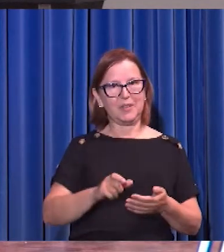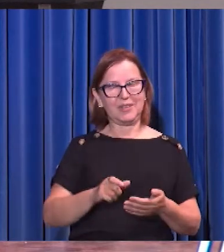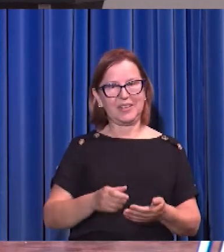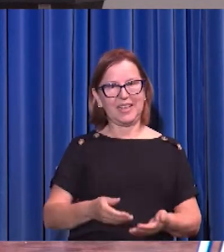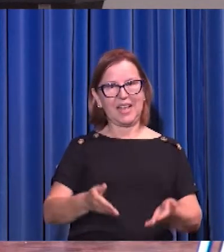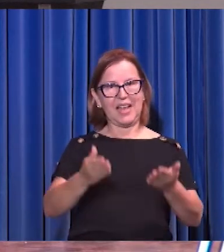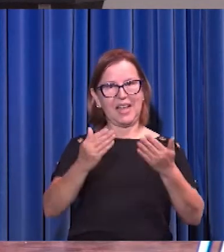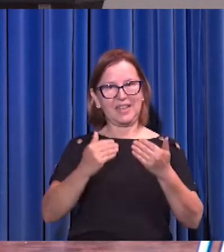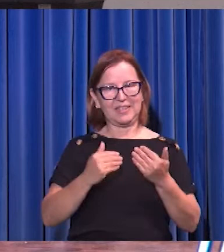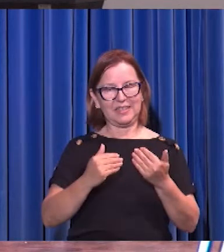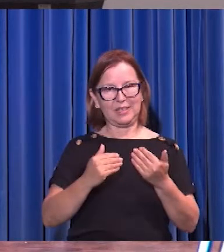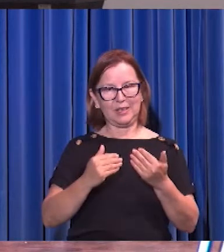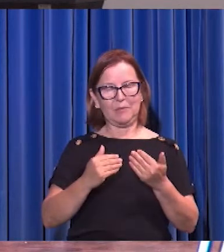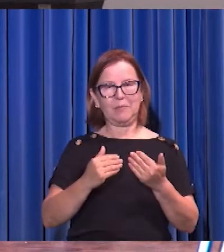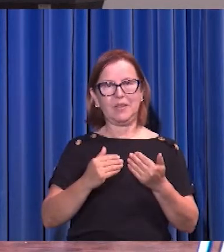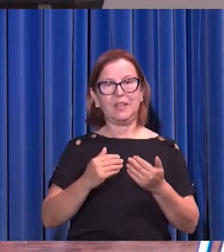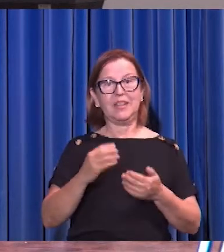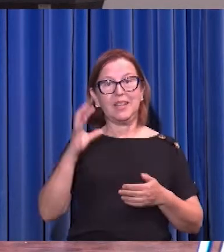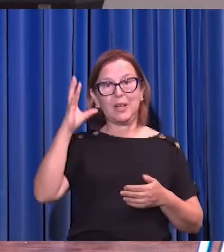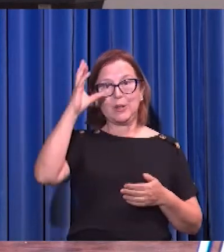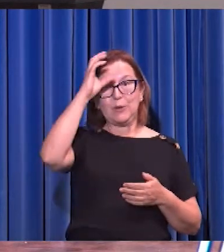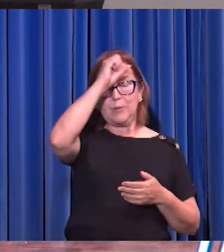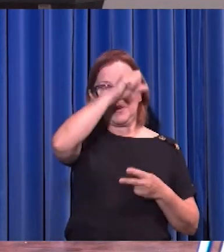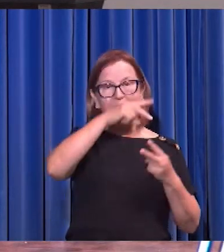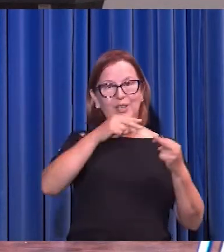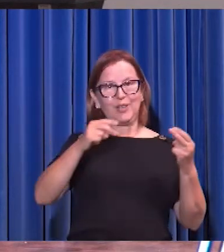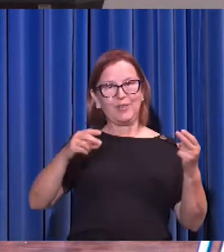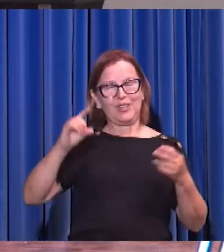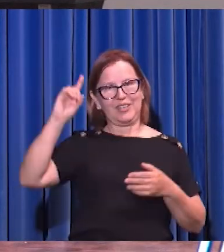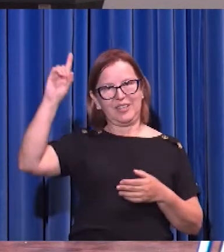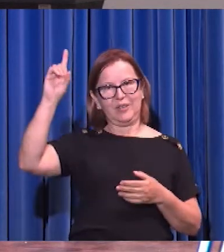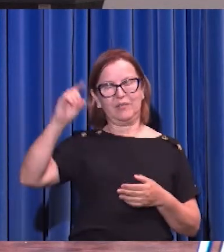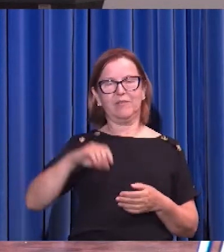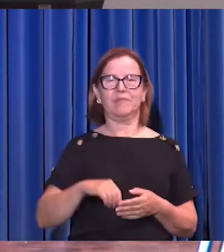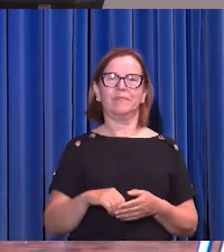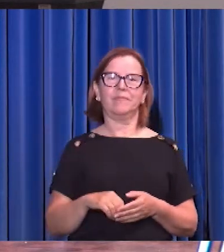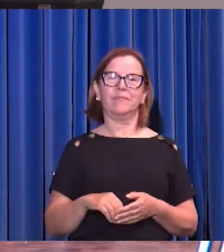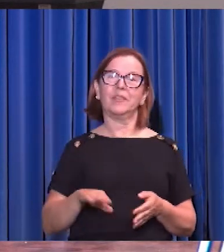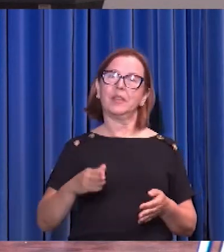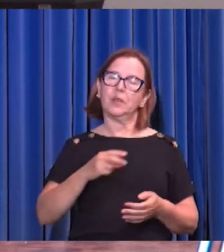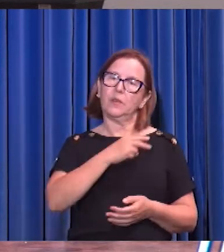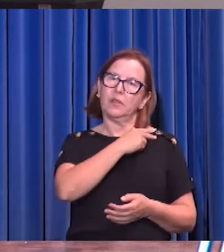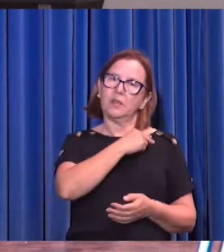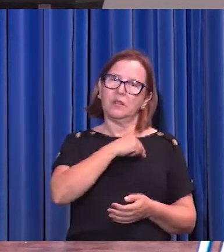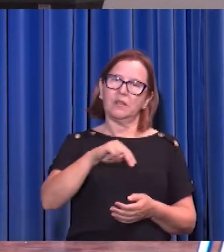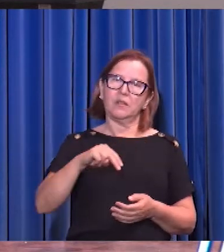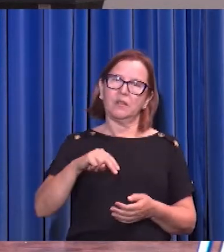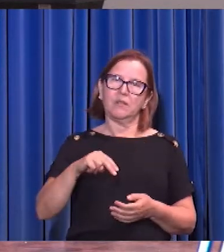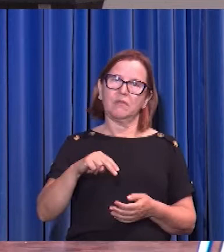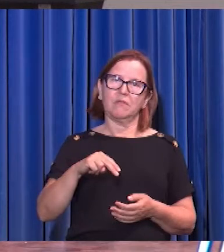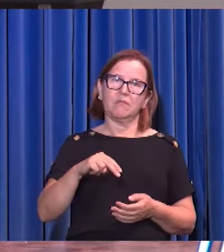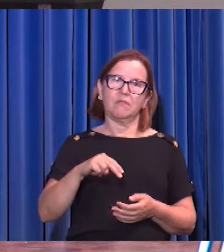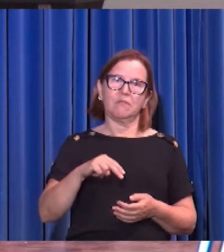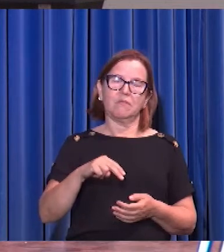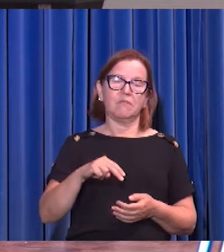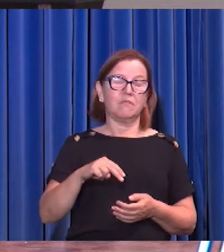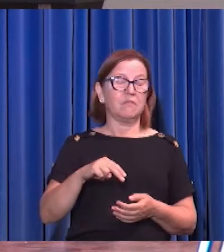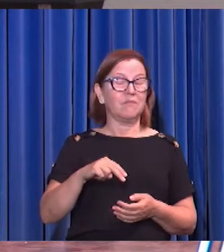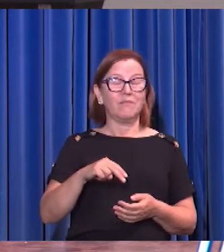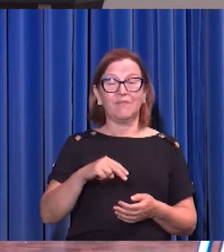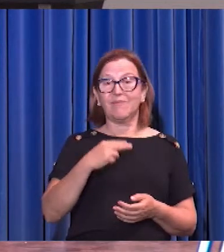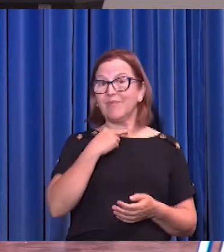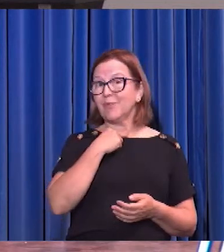compreender o ensino de Deus. Então, portanto, Nicodemos não poderia mesmo compreender as coisas de Deus. Então,